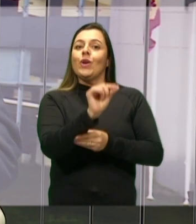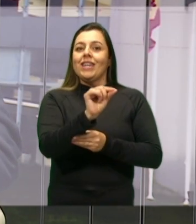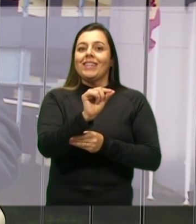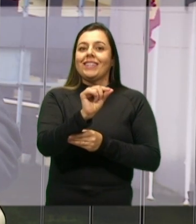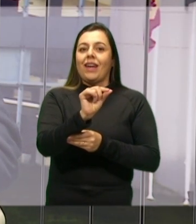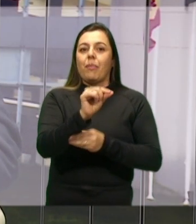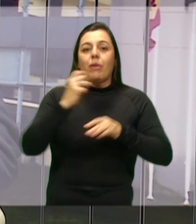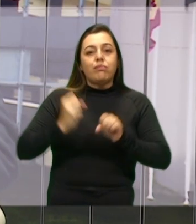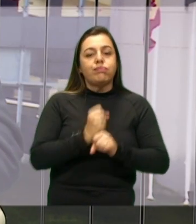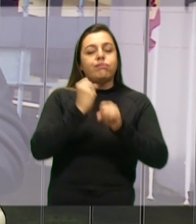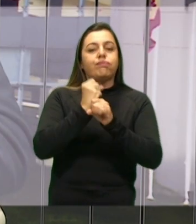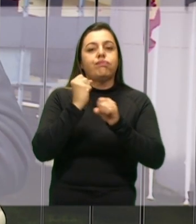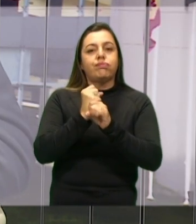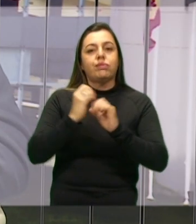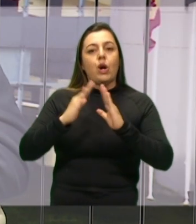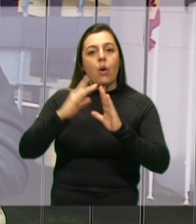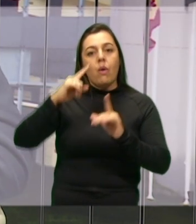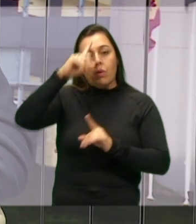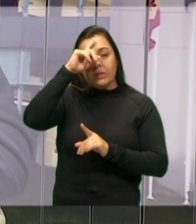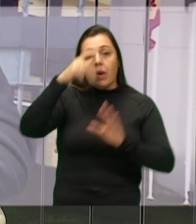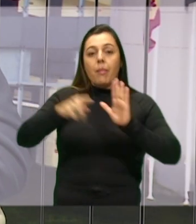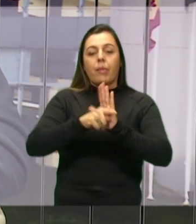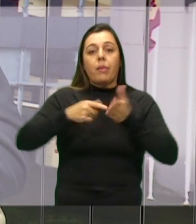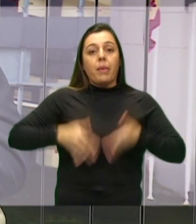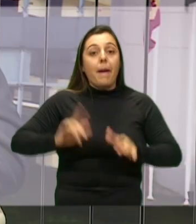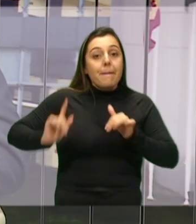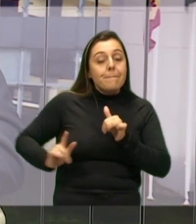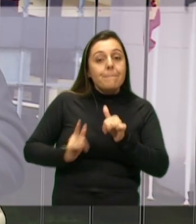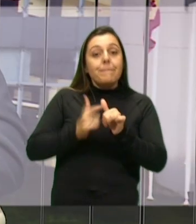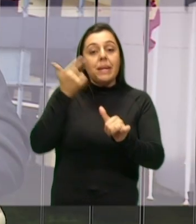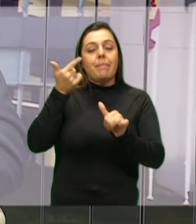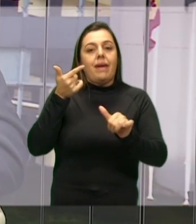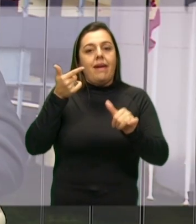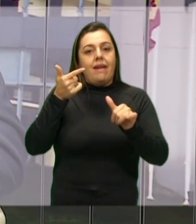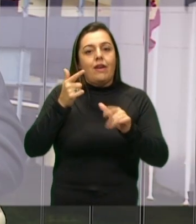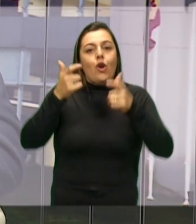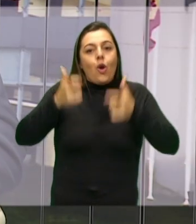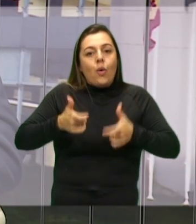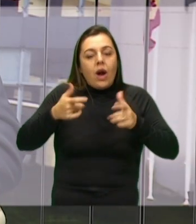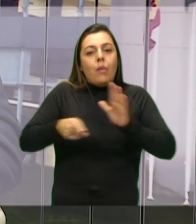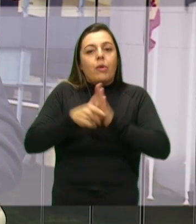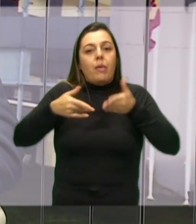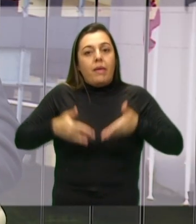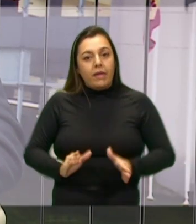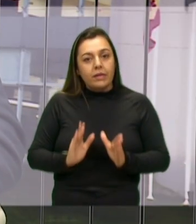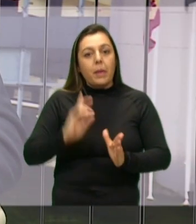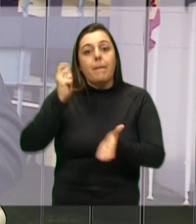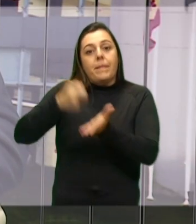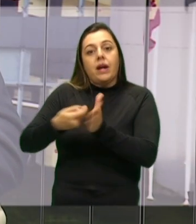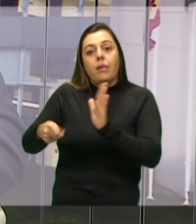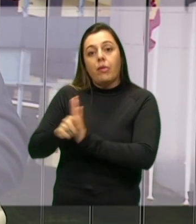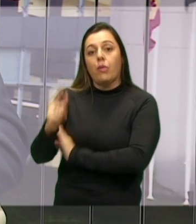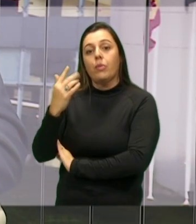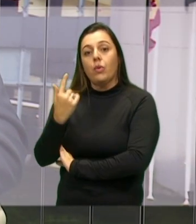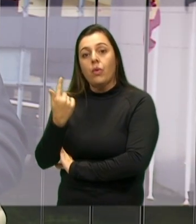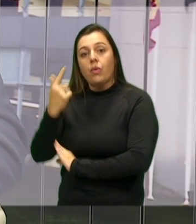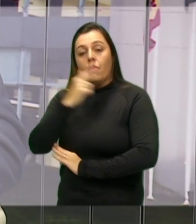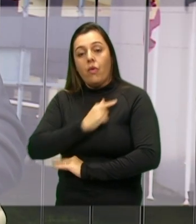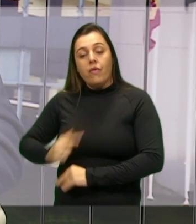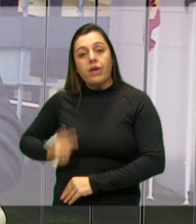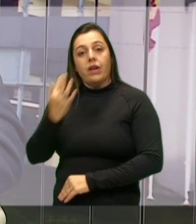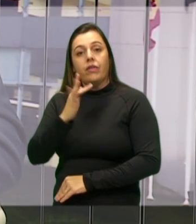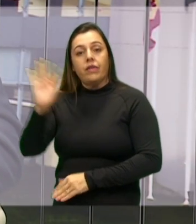escolhida para essa construção. Em Santa Catarina, essa será a primeira maternidade humanizada paga pelo governo federal. E aí esse projeto